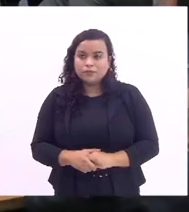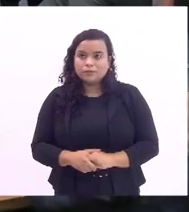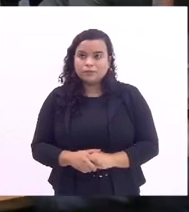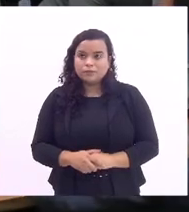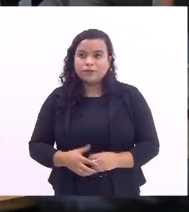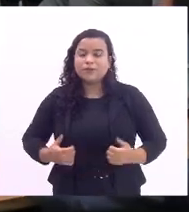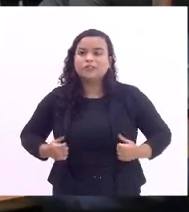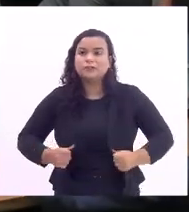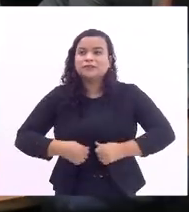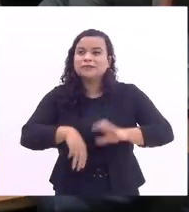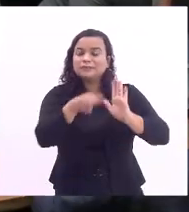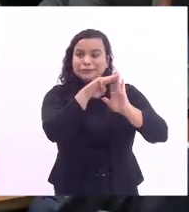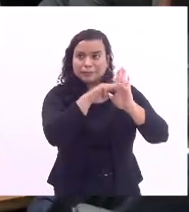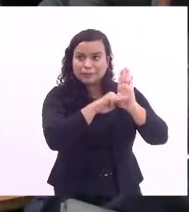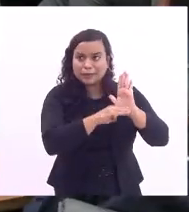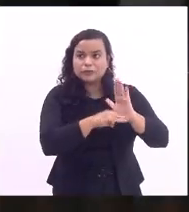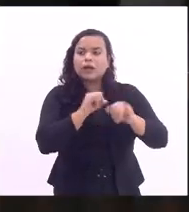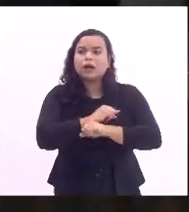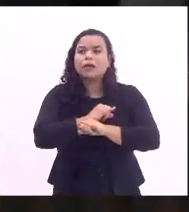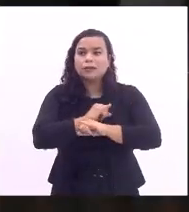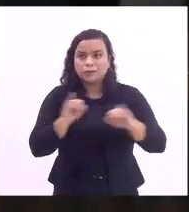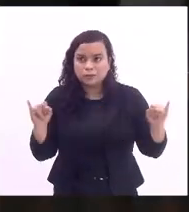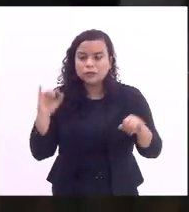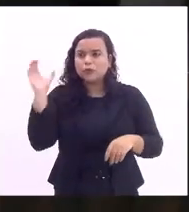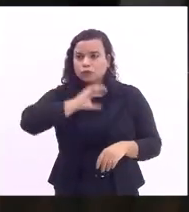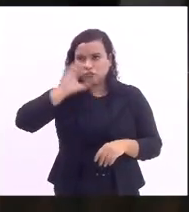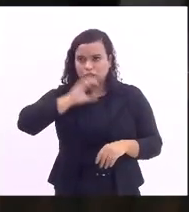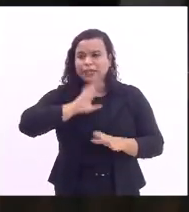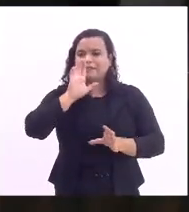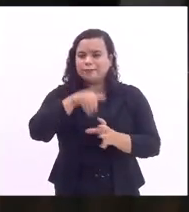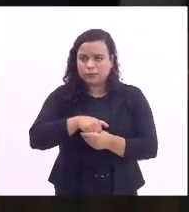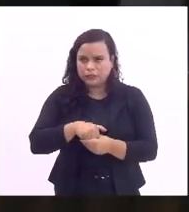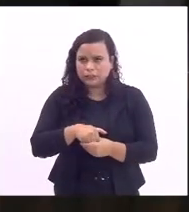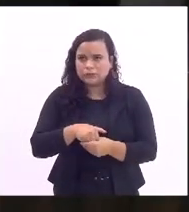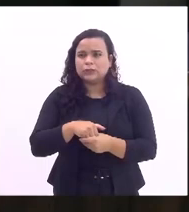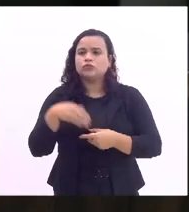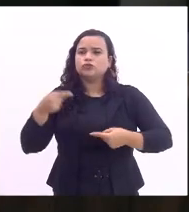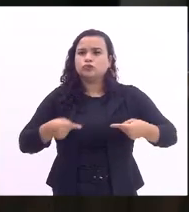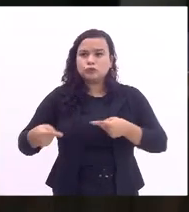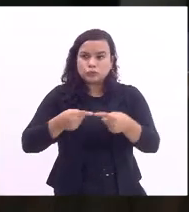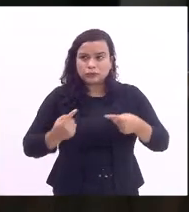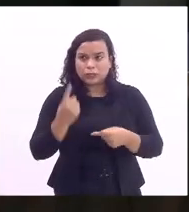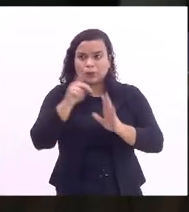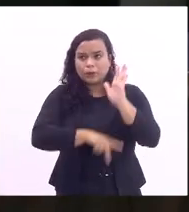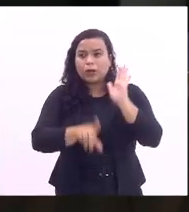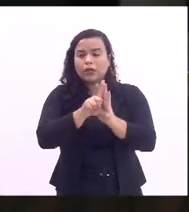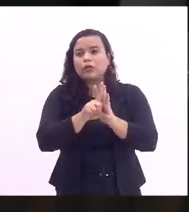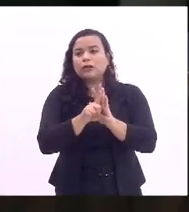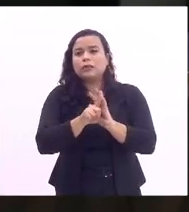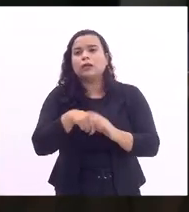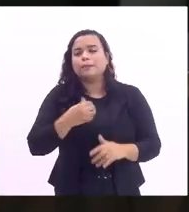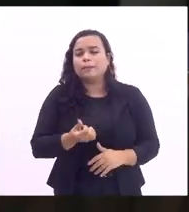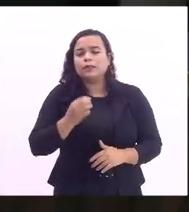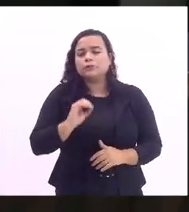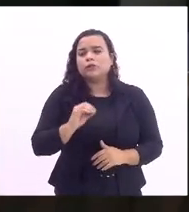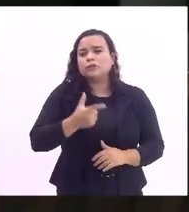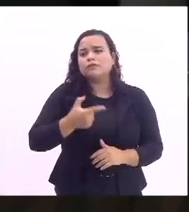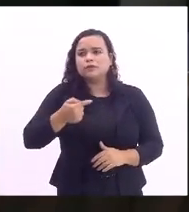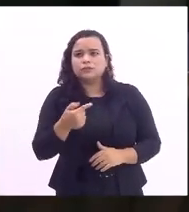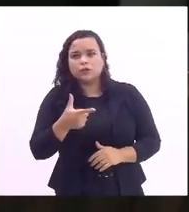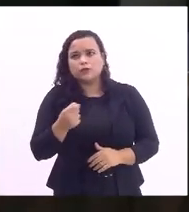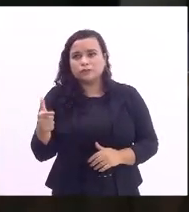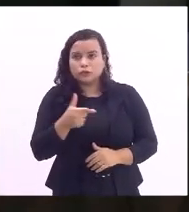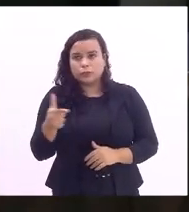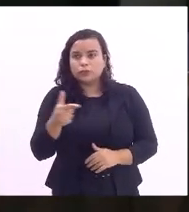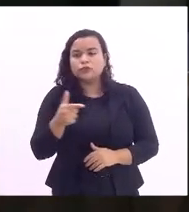Então vamos à pauta. Anuncio, em regime de urgência, em votação, em discussão única, projeto de lei 6027 de